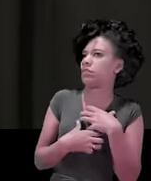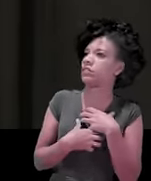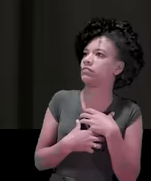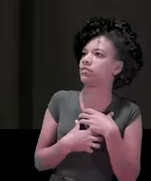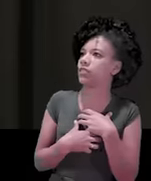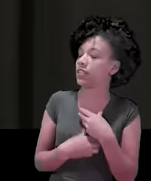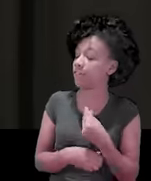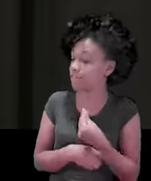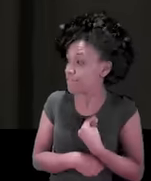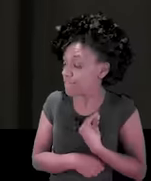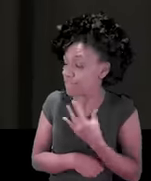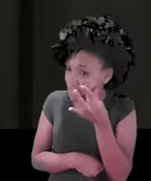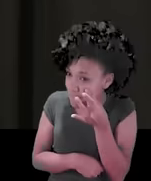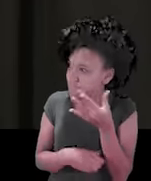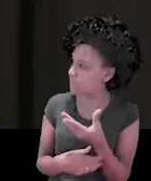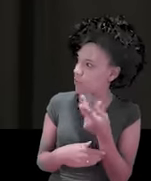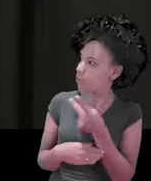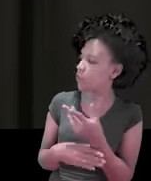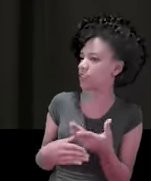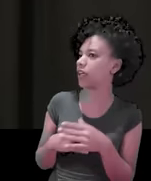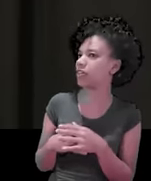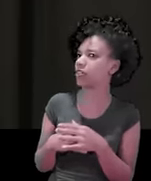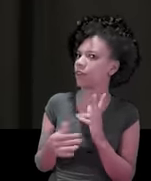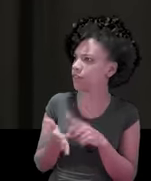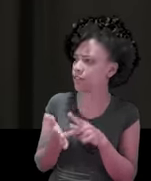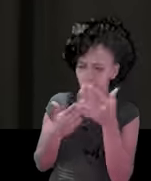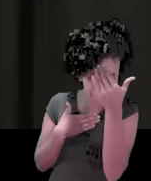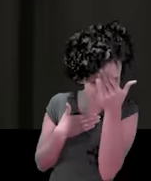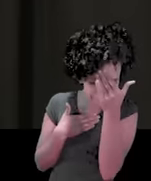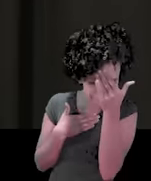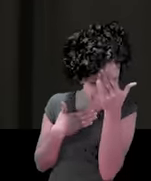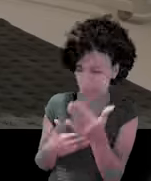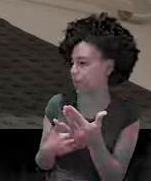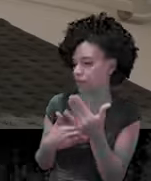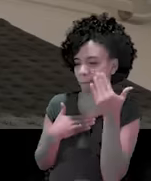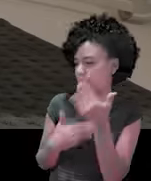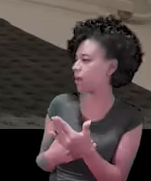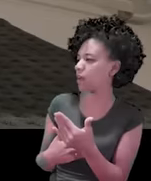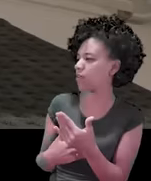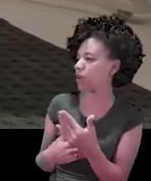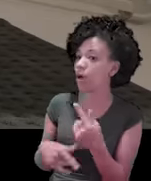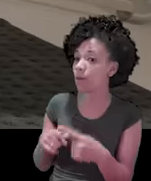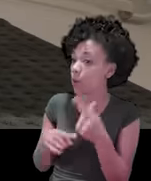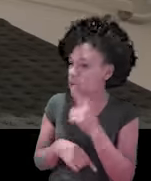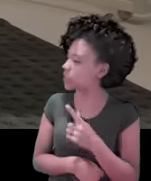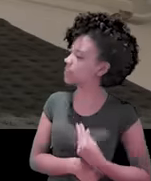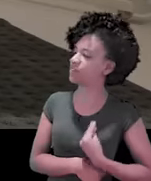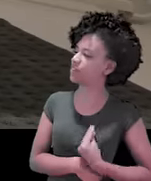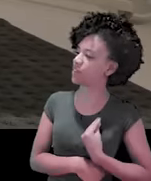você Você tá muito vivo ainda coisa com você e obrigado cara só posso pedir obrigado por você existir